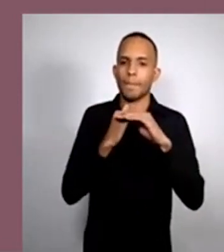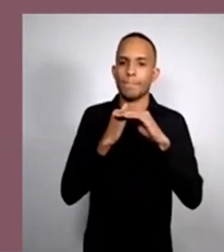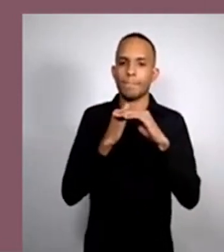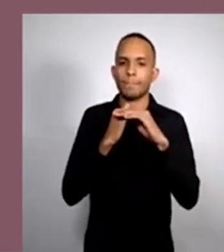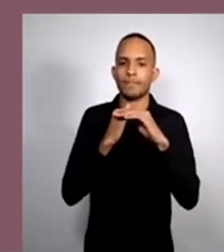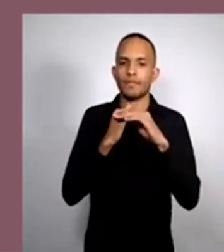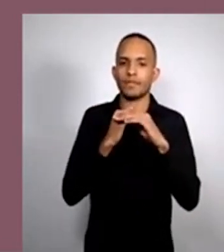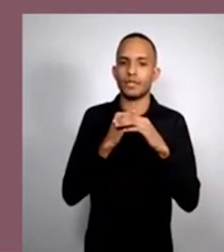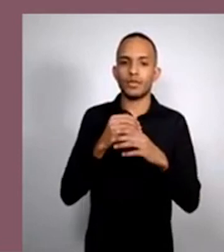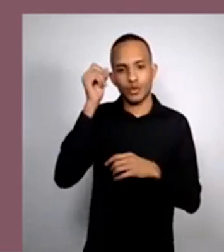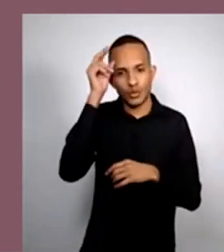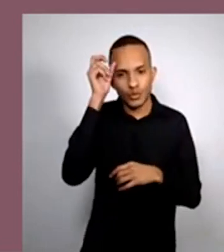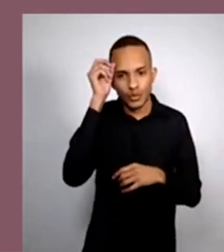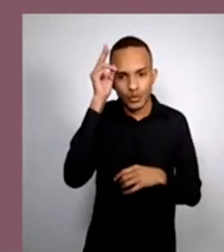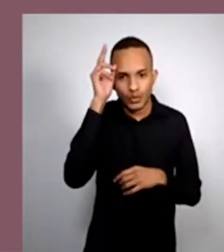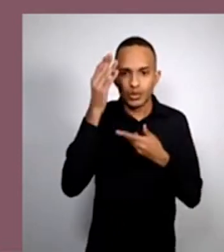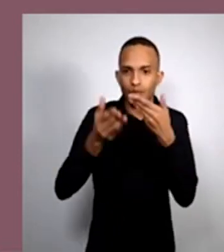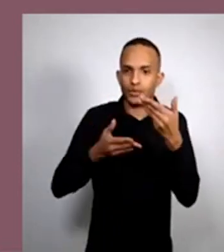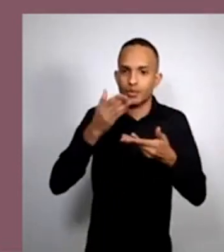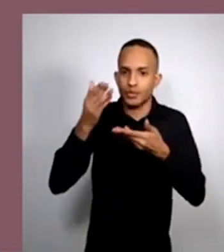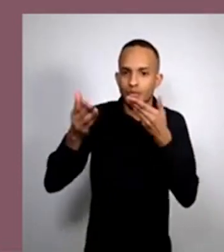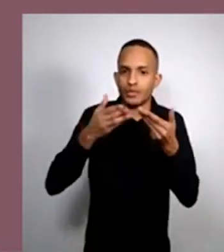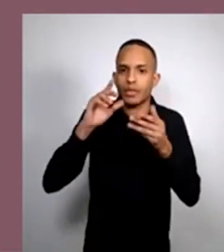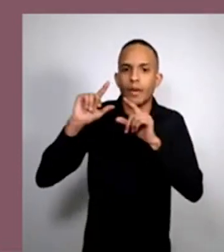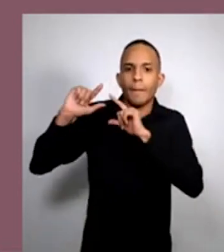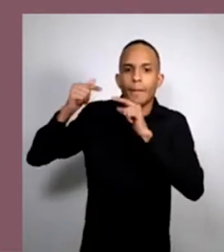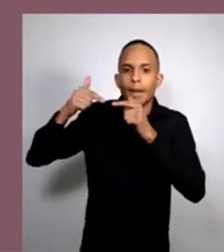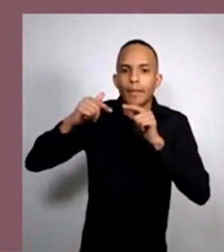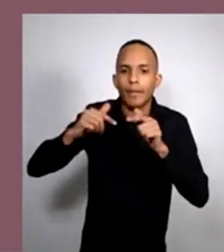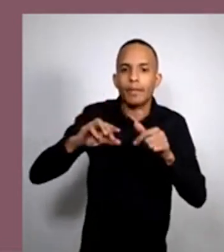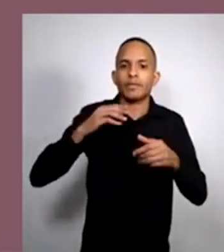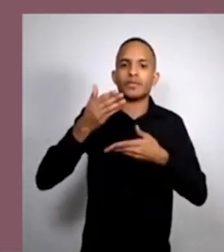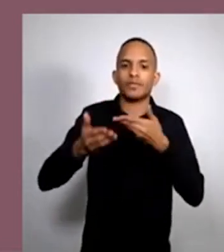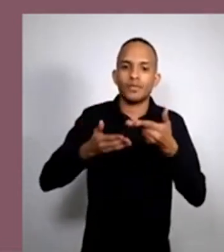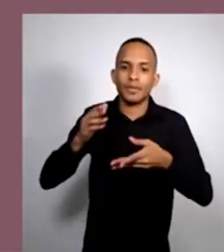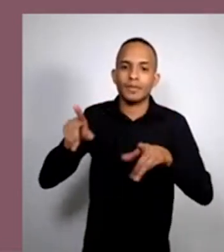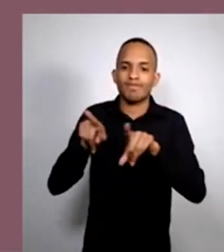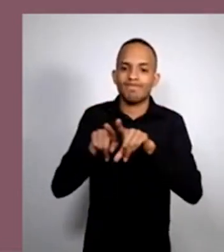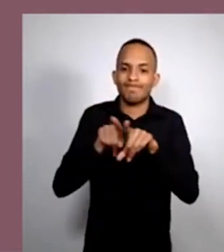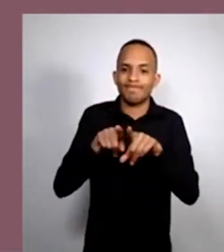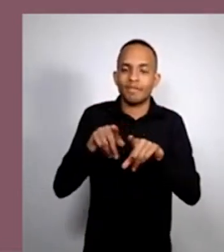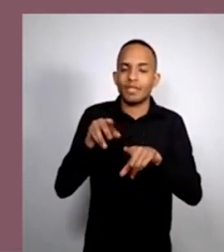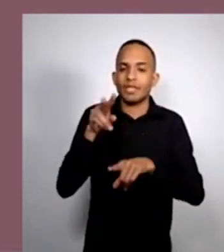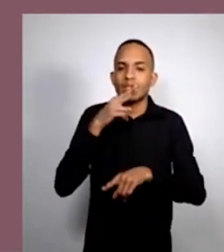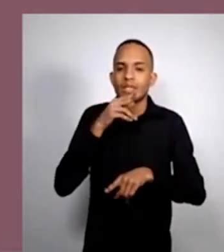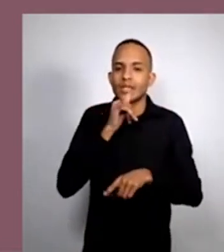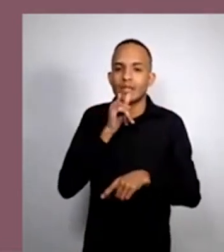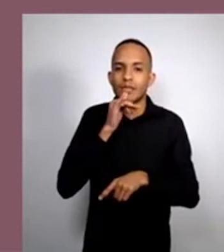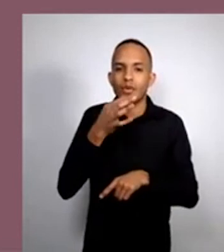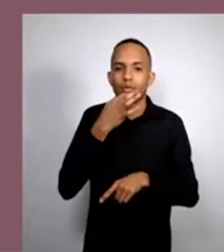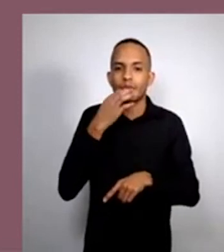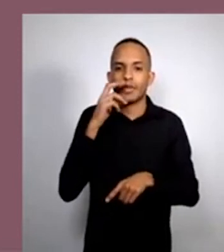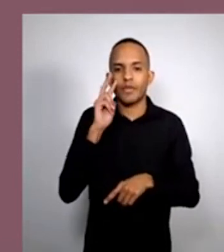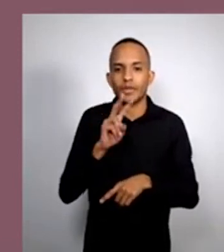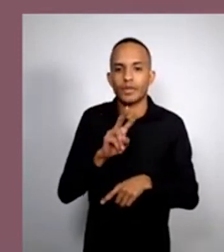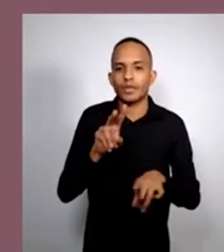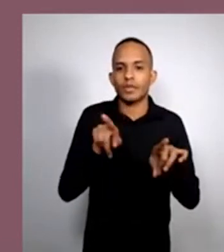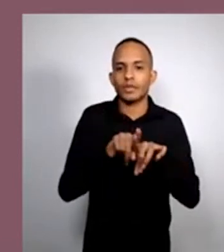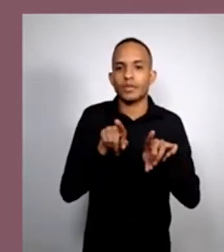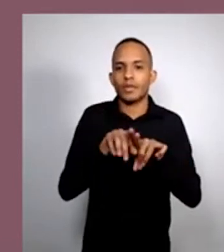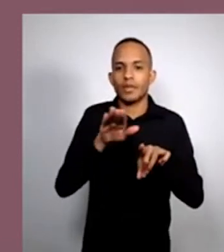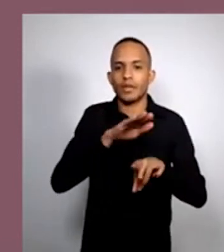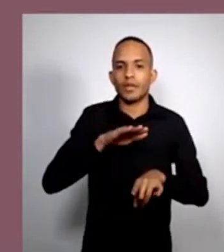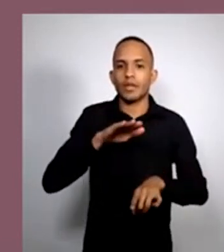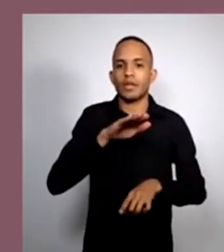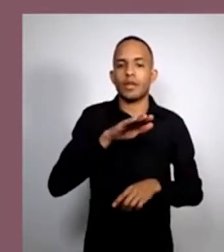suas culturas preservadas, com a sua ancestralidade preservada. Então, a divisão de riquezas é importante e medidas